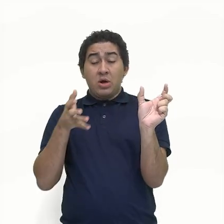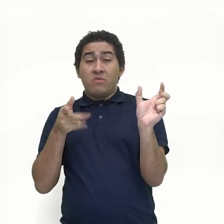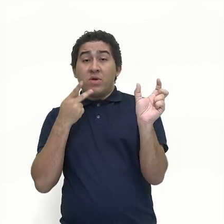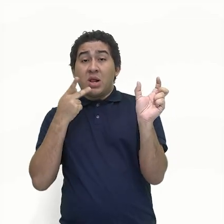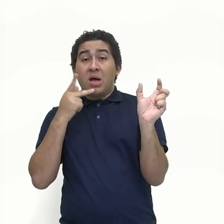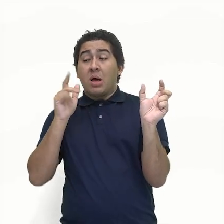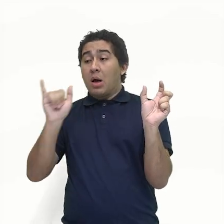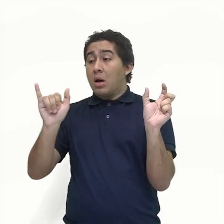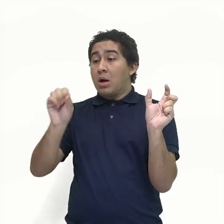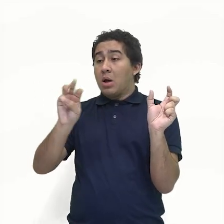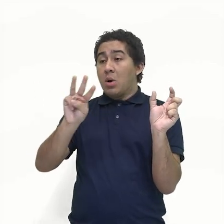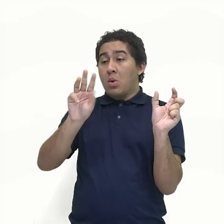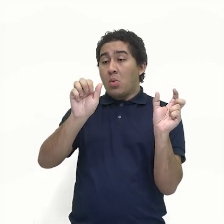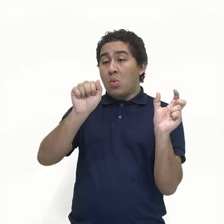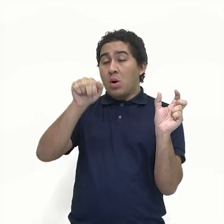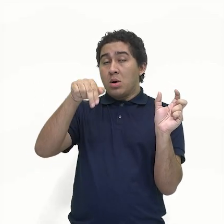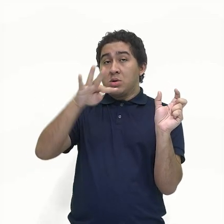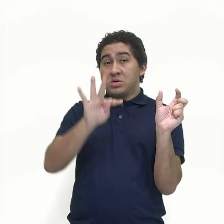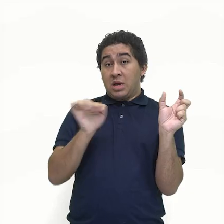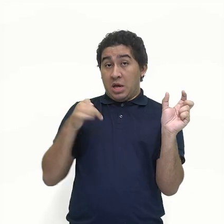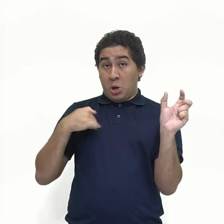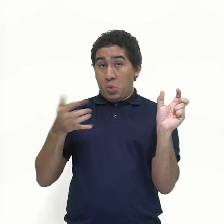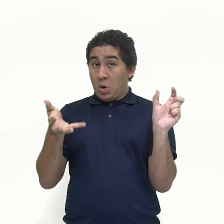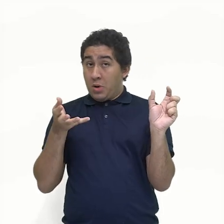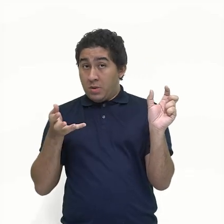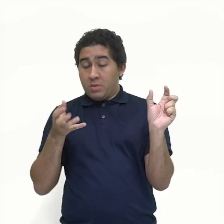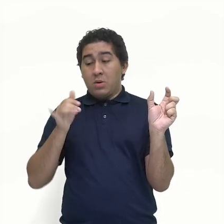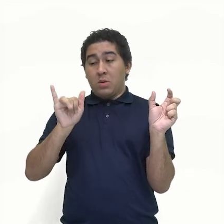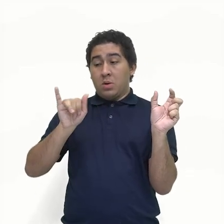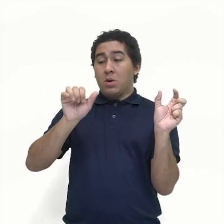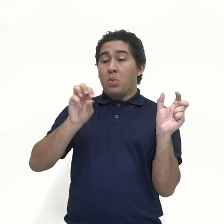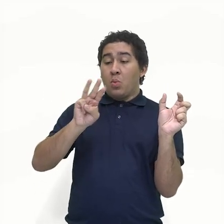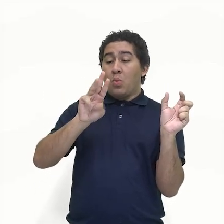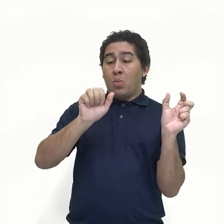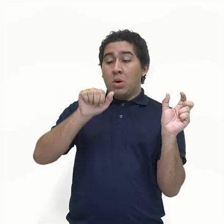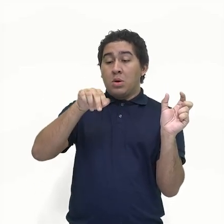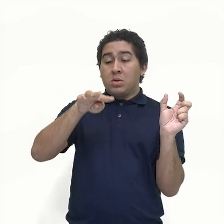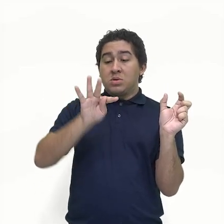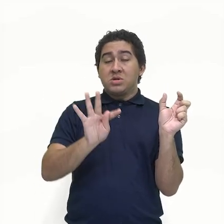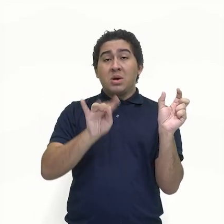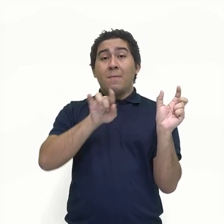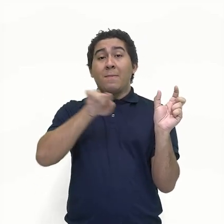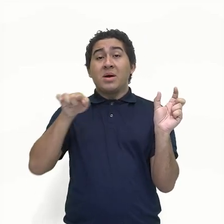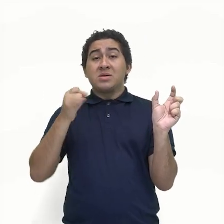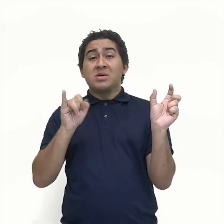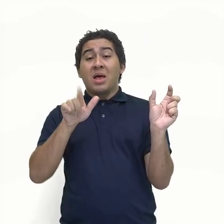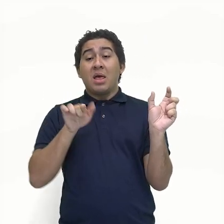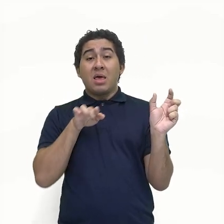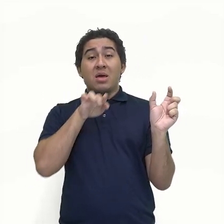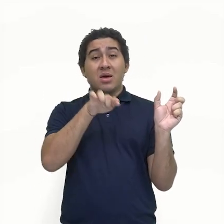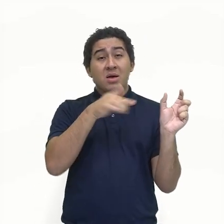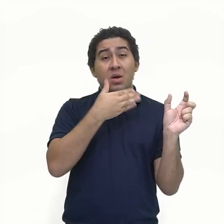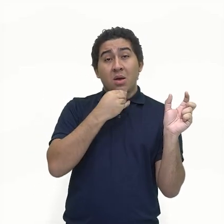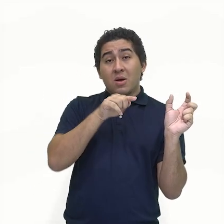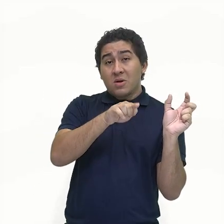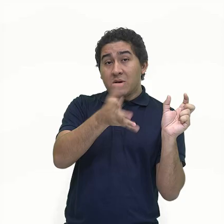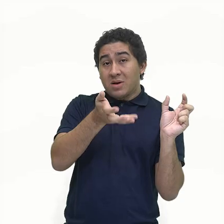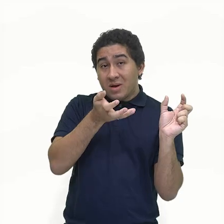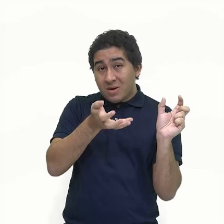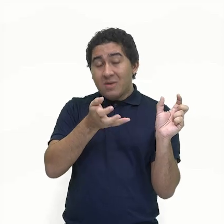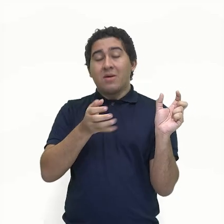I want, ok? Eu quero, I want. Mas se eu quiser falar ele quer, eu falo